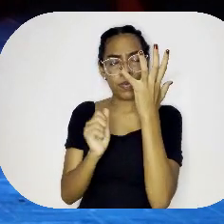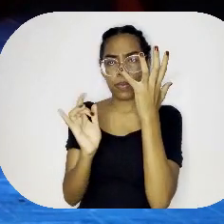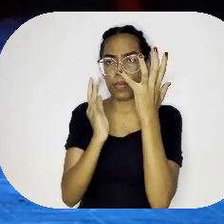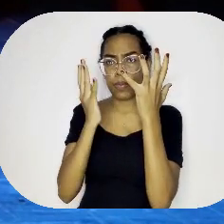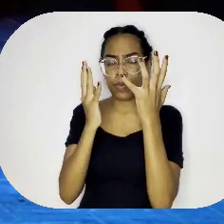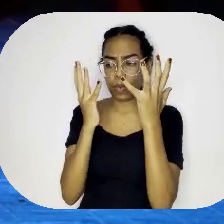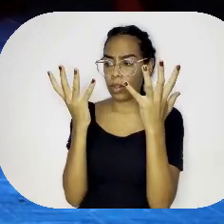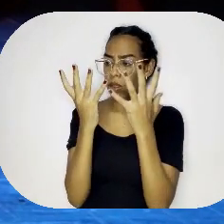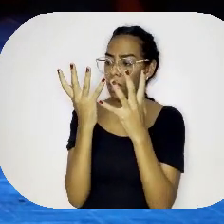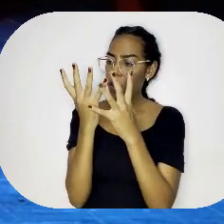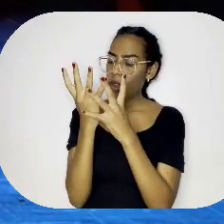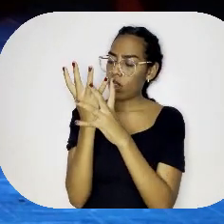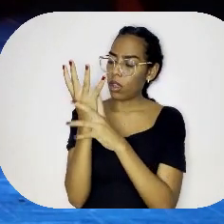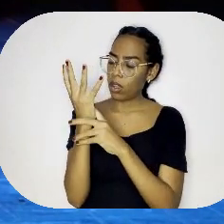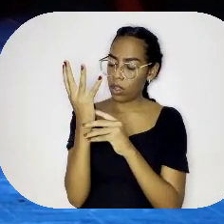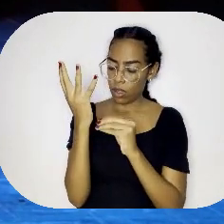Me plantei pela raiz.